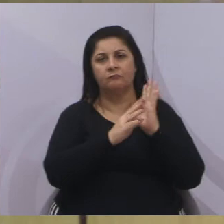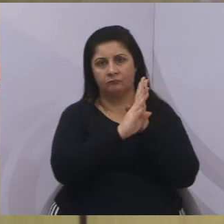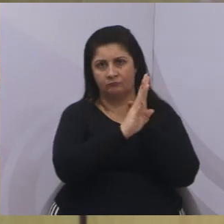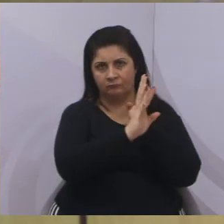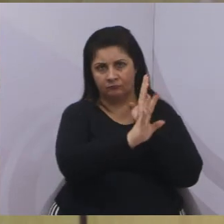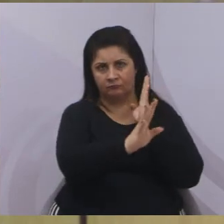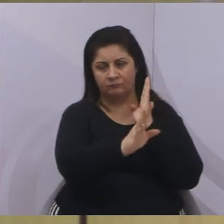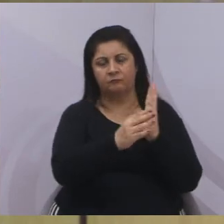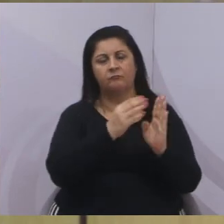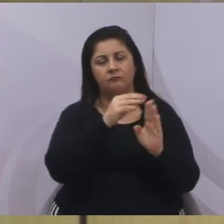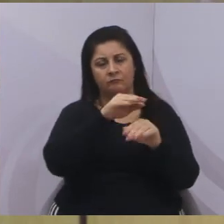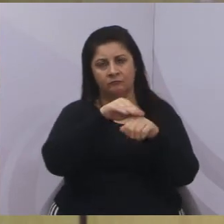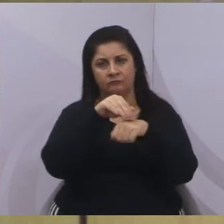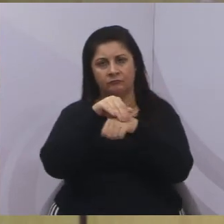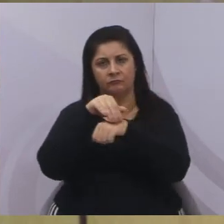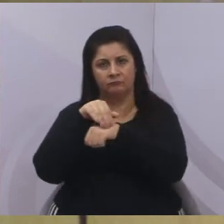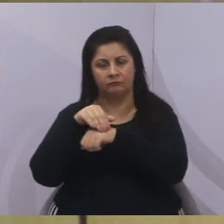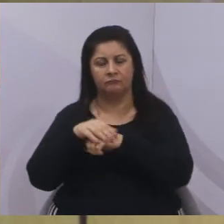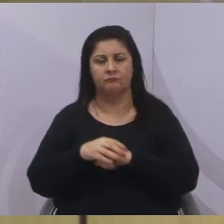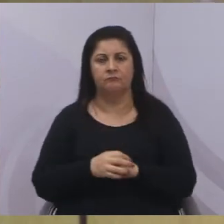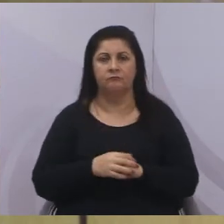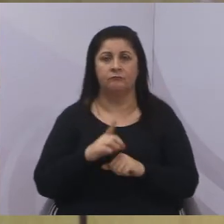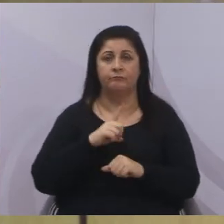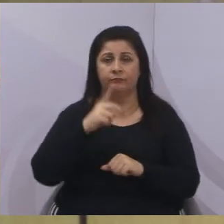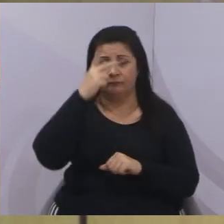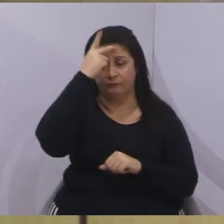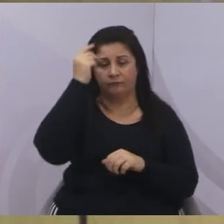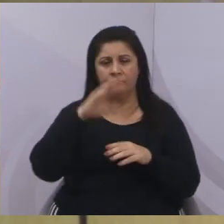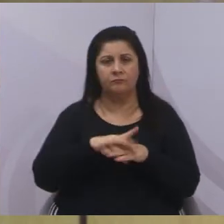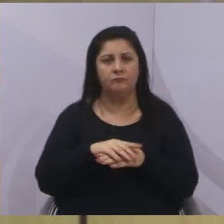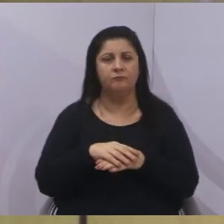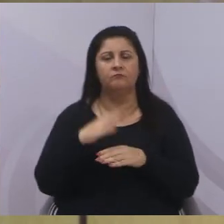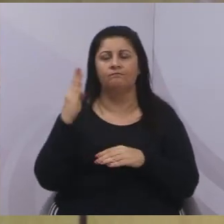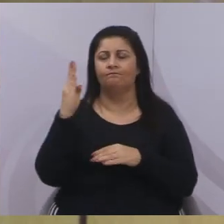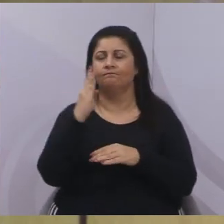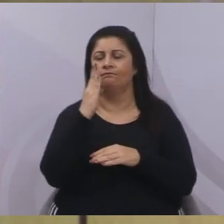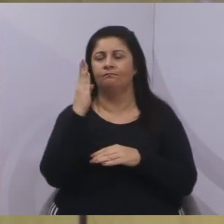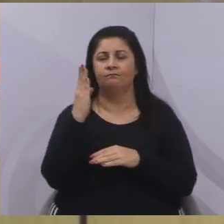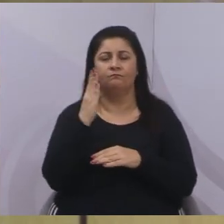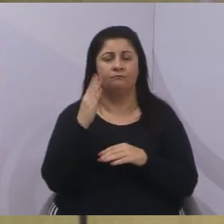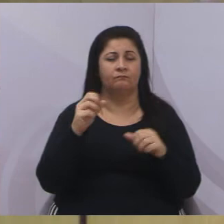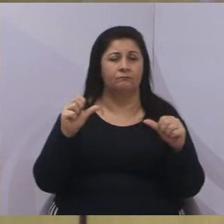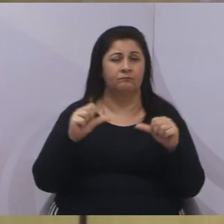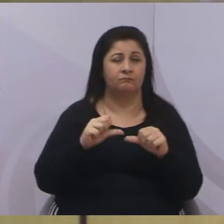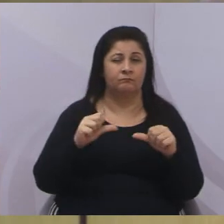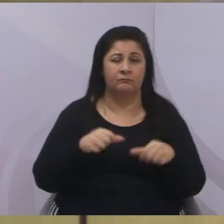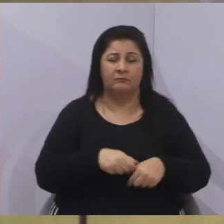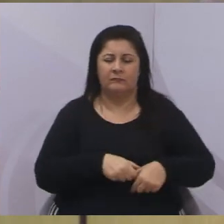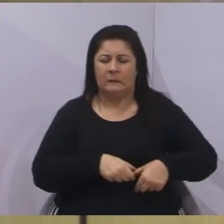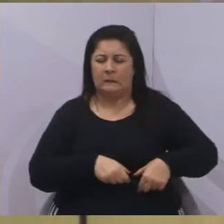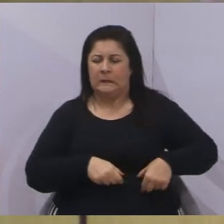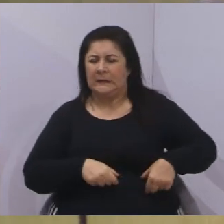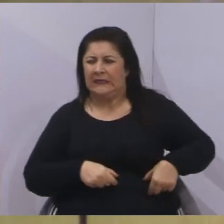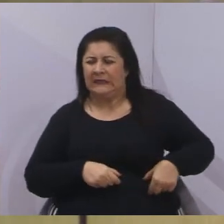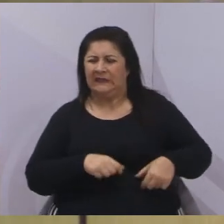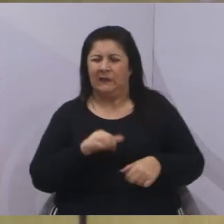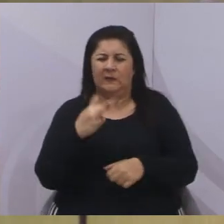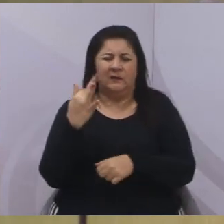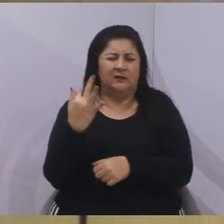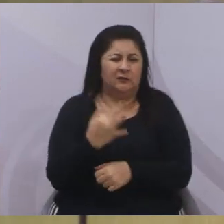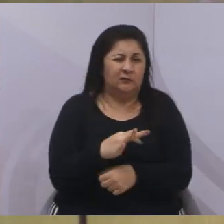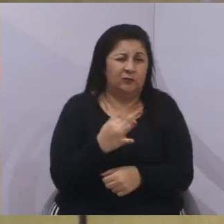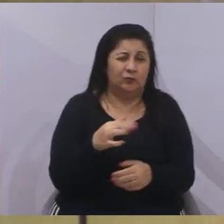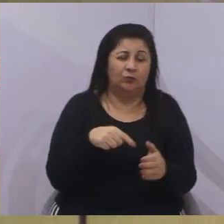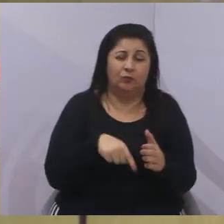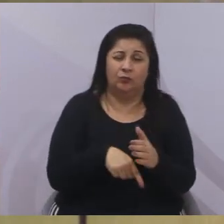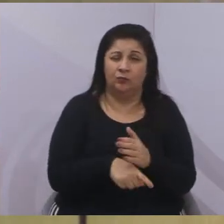fila. Alguns pacientes passam muito mal, principalmente crise de vesícula. Então, muitas vezes a gente